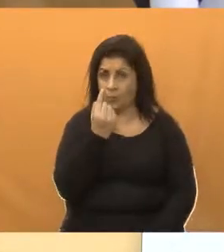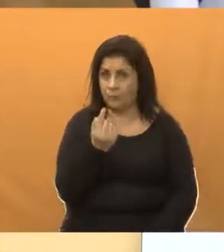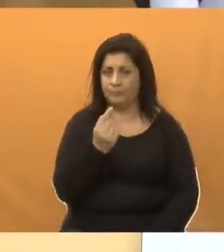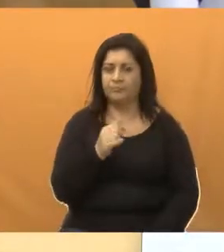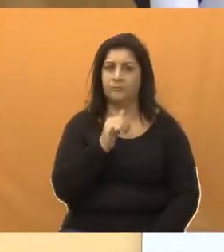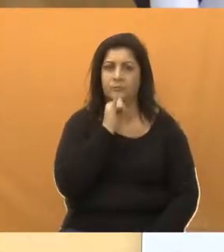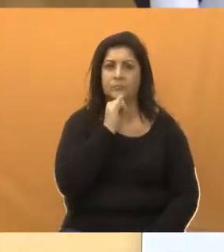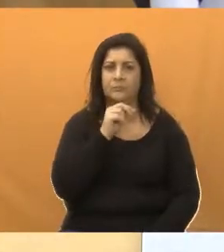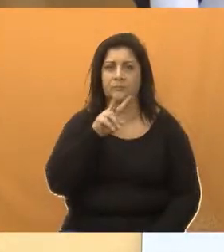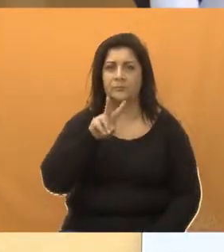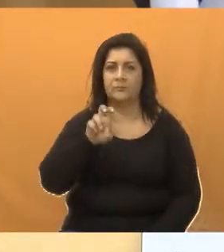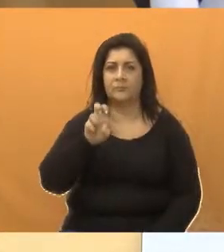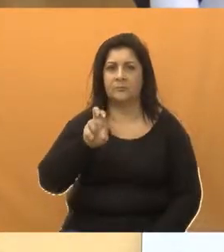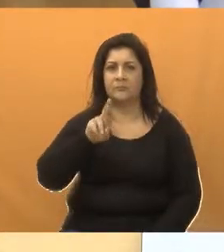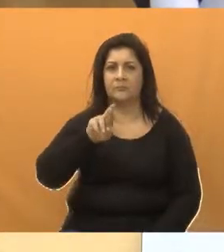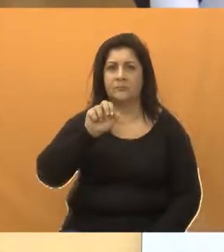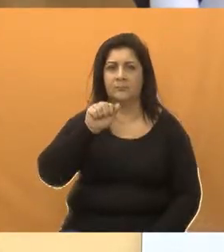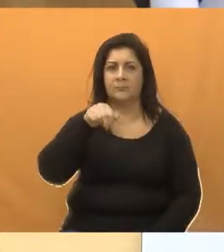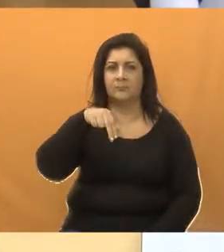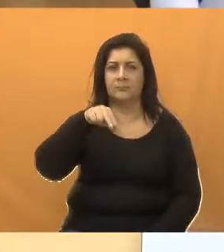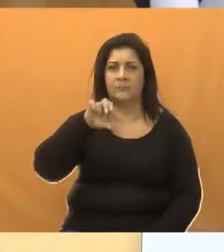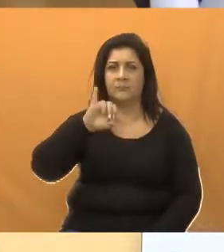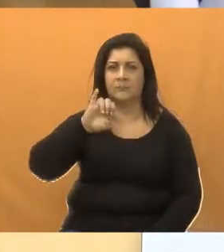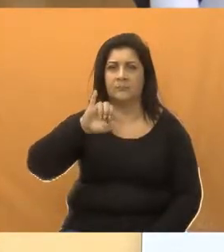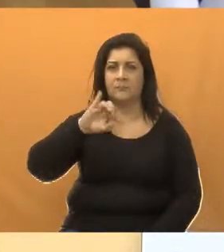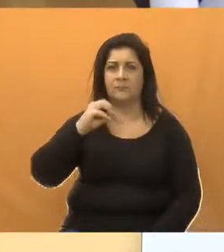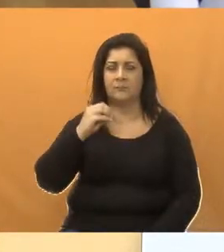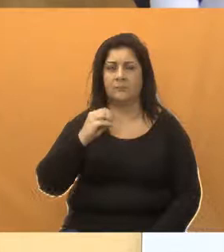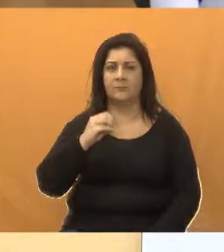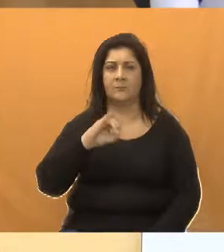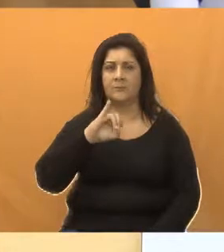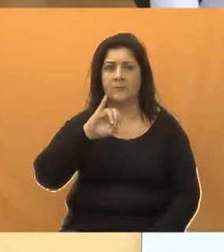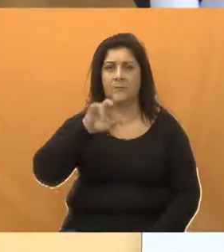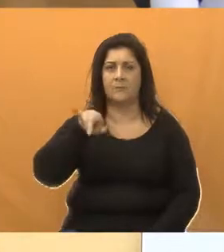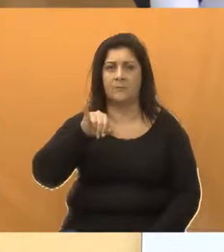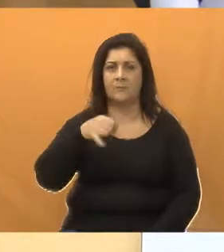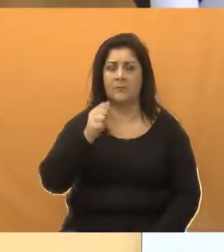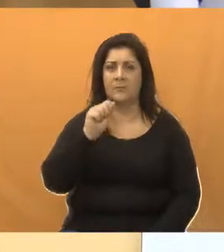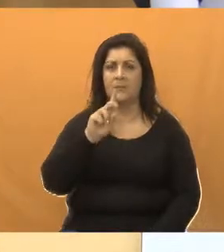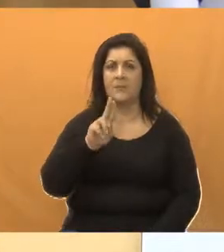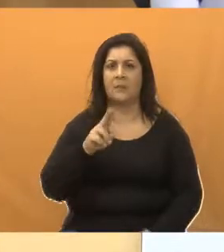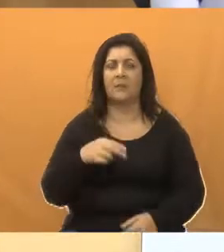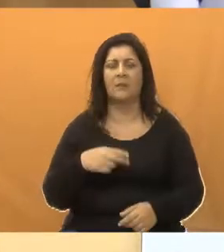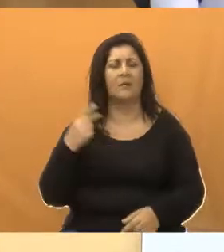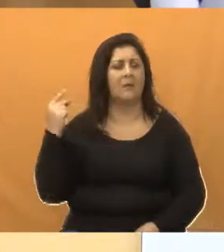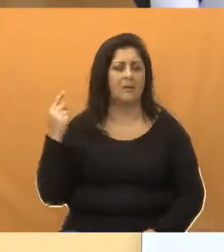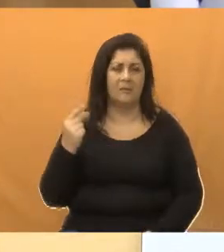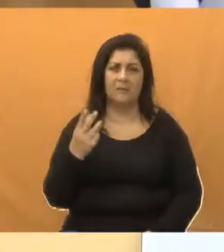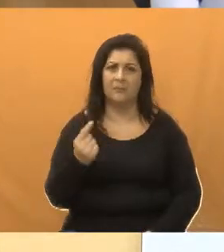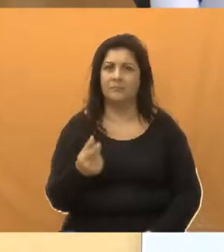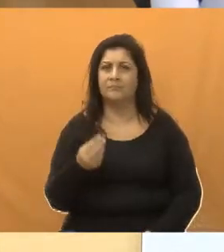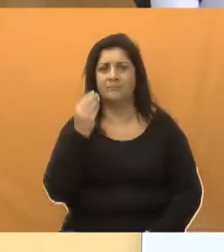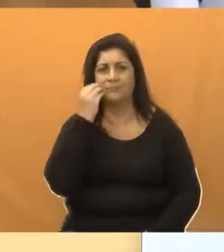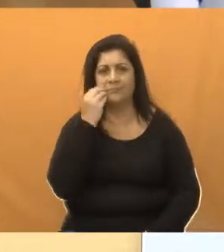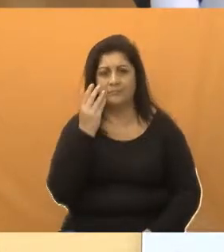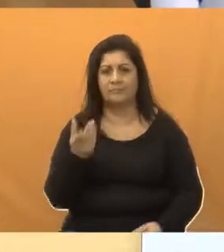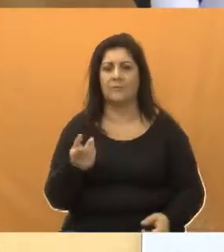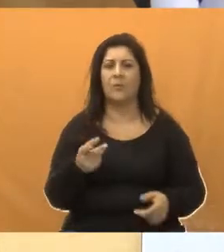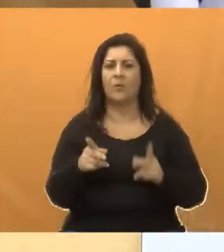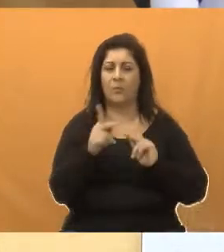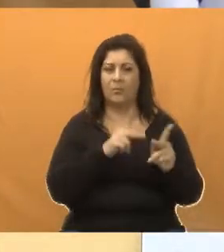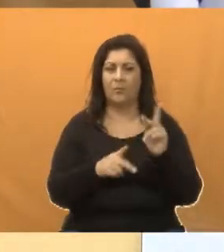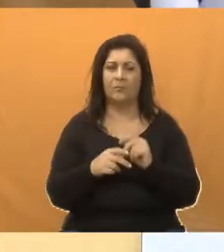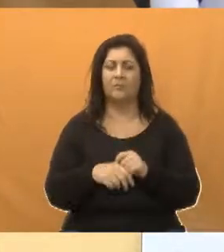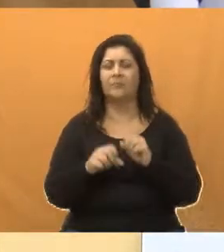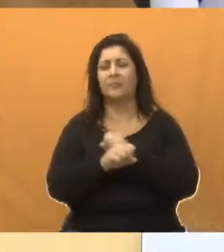o Veraneijal, né, que ainda não tem essa melhoria e que os moradores procuram há muito tempo e todo dia que